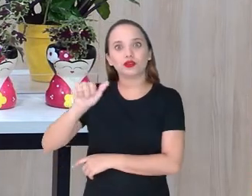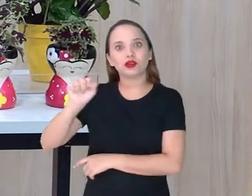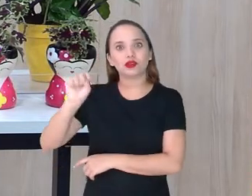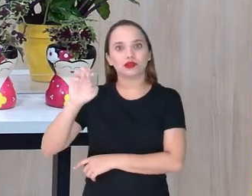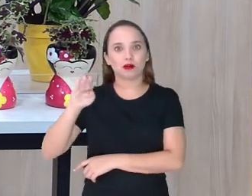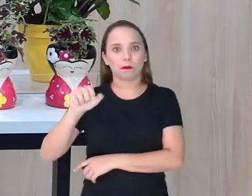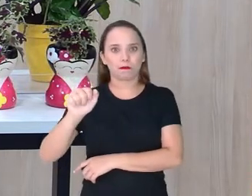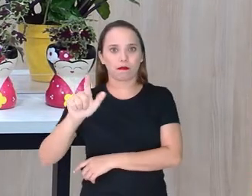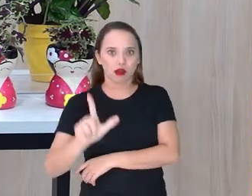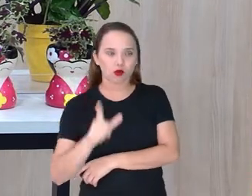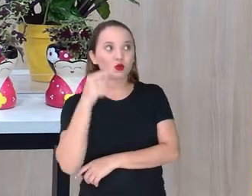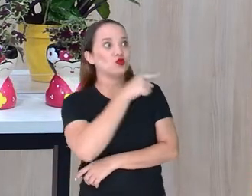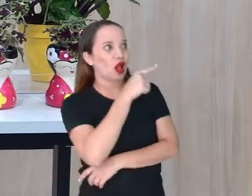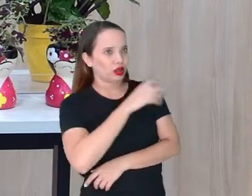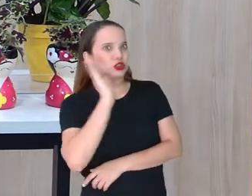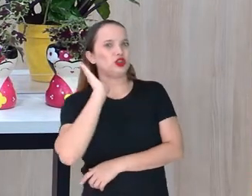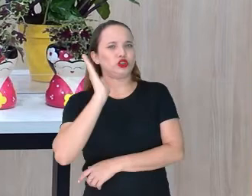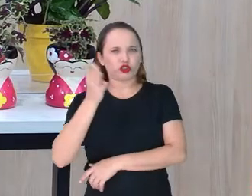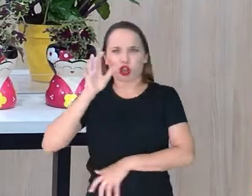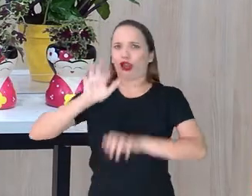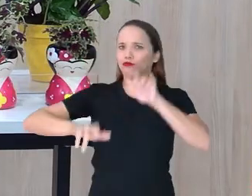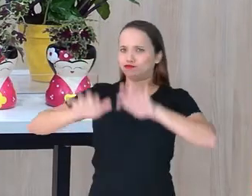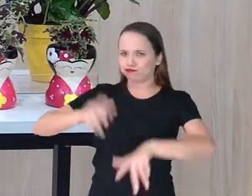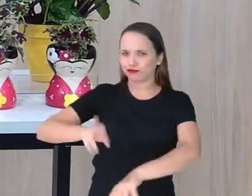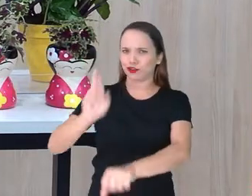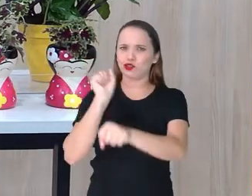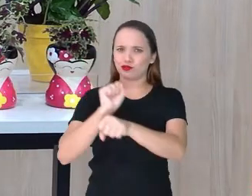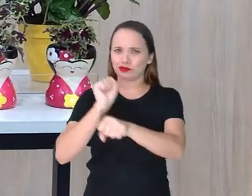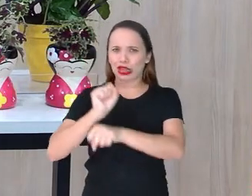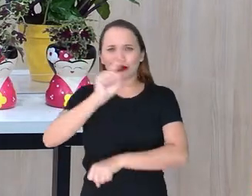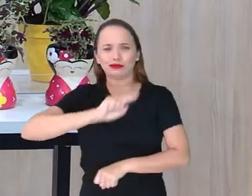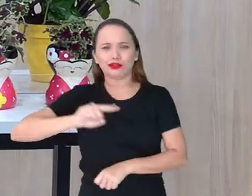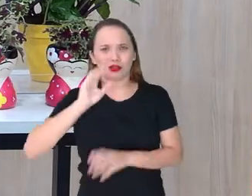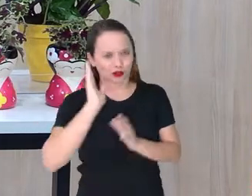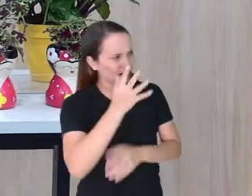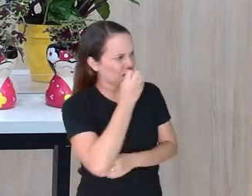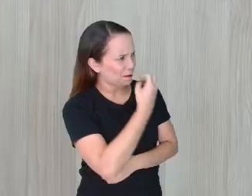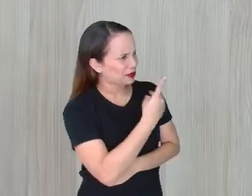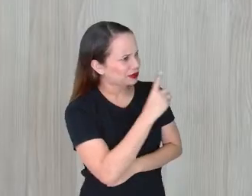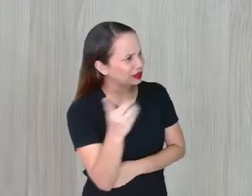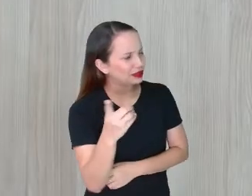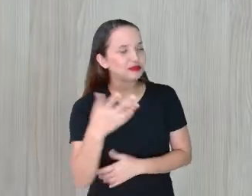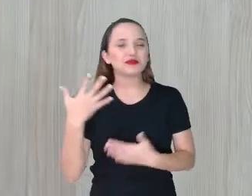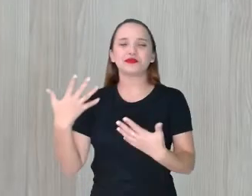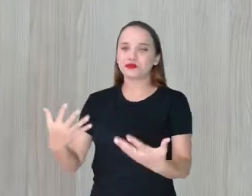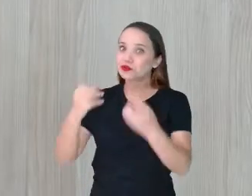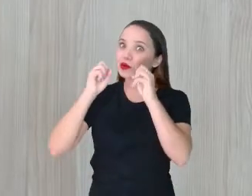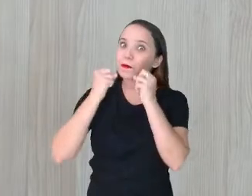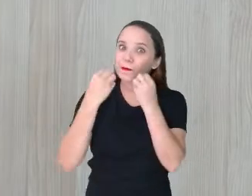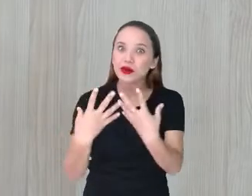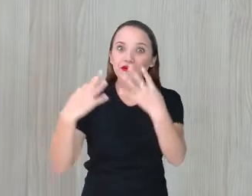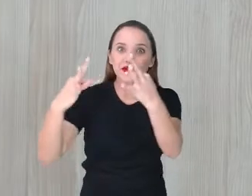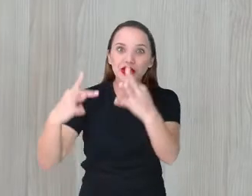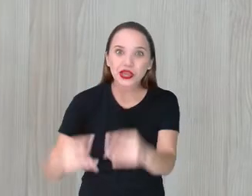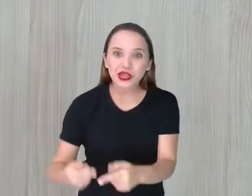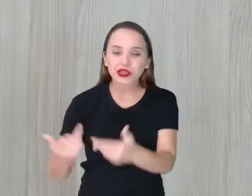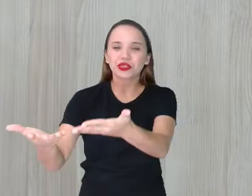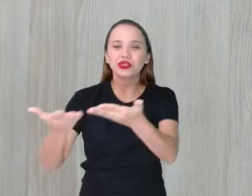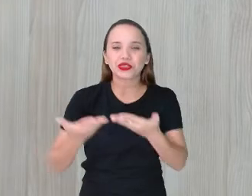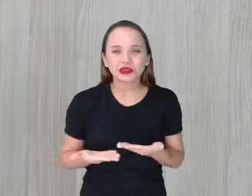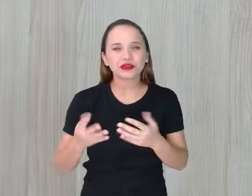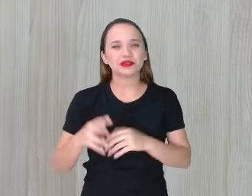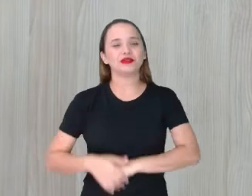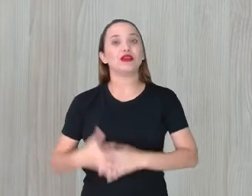postos, esperando vocês aí. E aí, professora, quer dar o seu bom dia já, pessoal? Pois é, pessoal, sejam todos bem-vindos e vamos